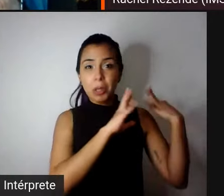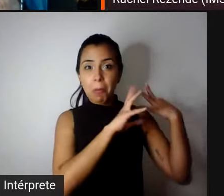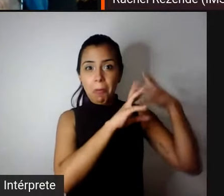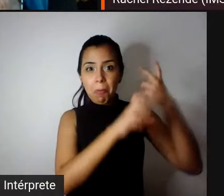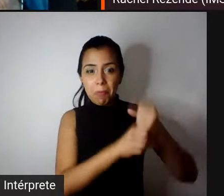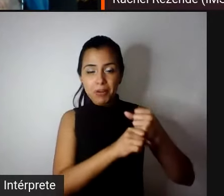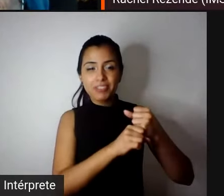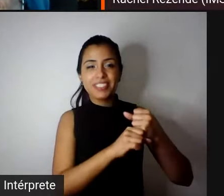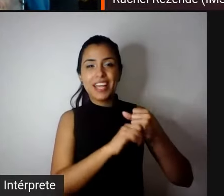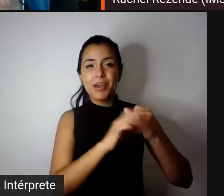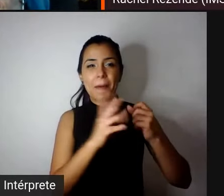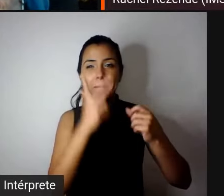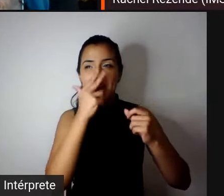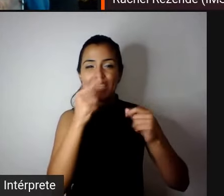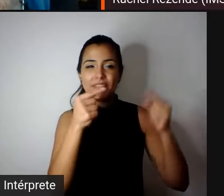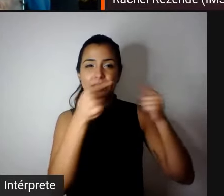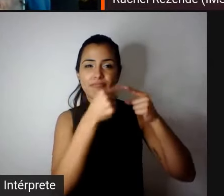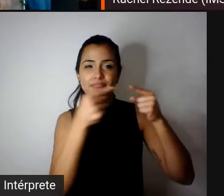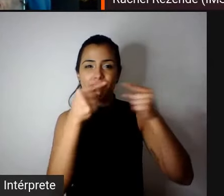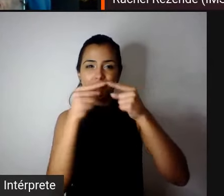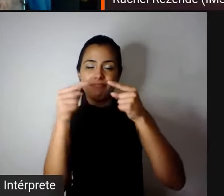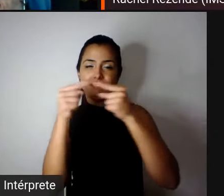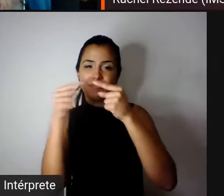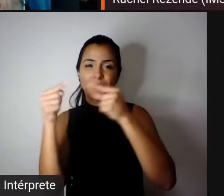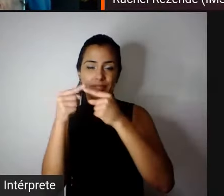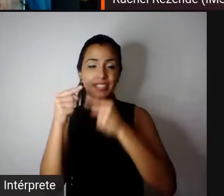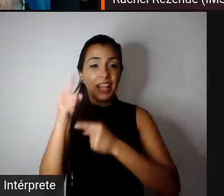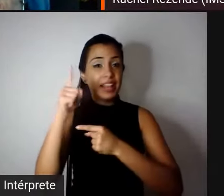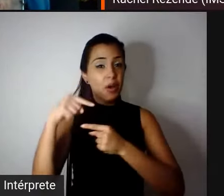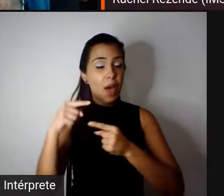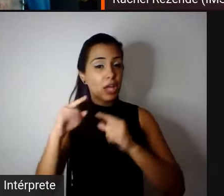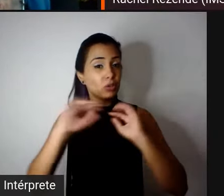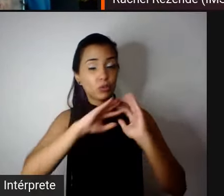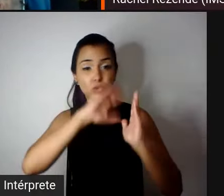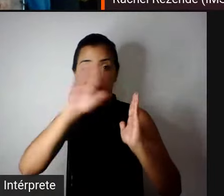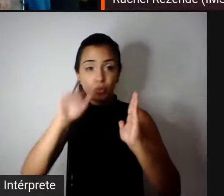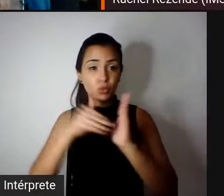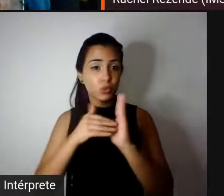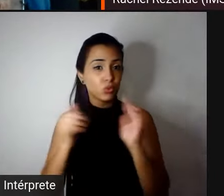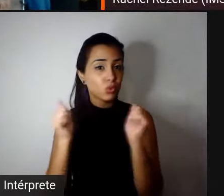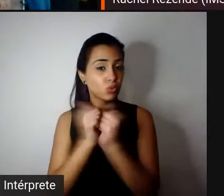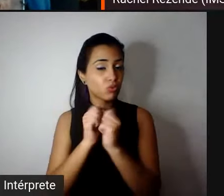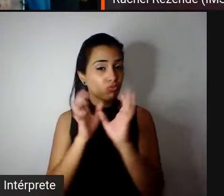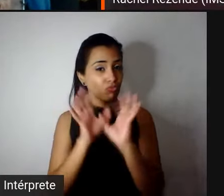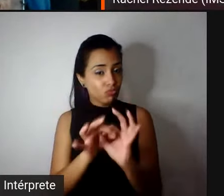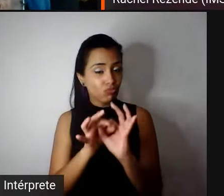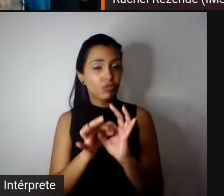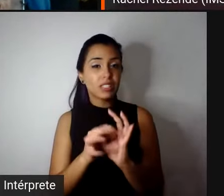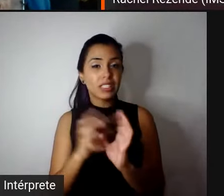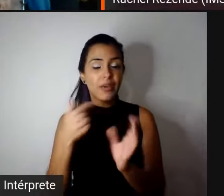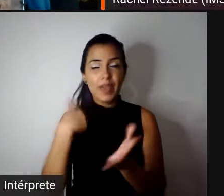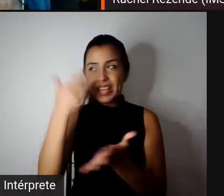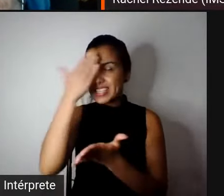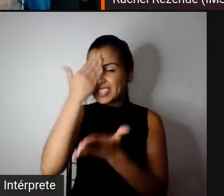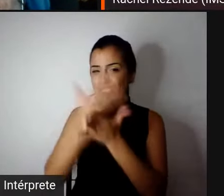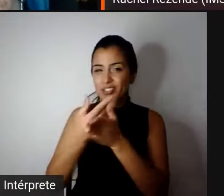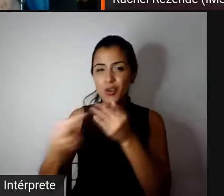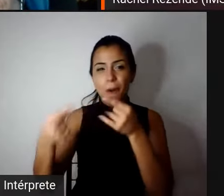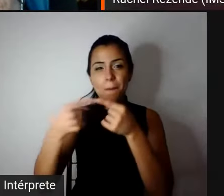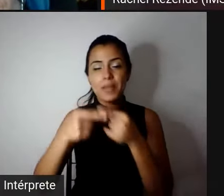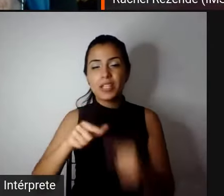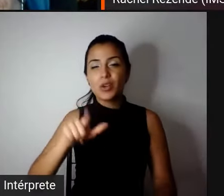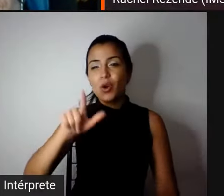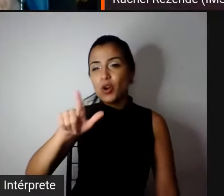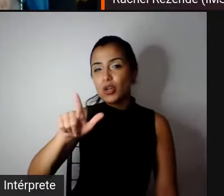já me mostrou, né, esse conjunto que você fez. Eu entendo essa sua relação com o momento do Xingu, né, essa dúvida